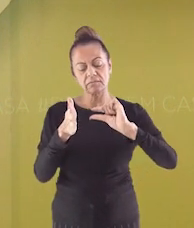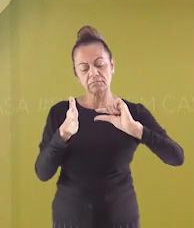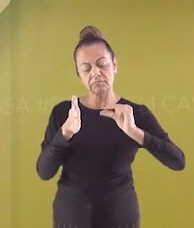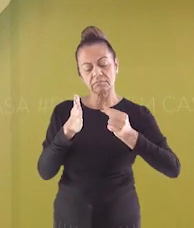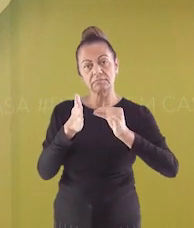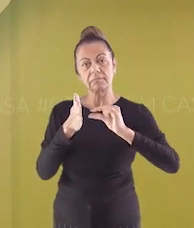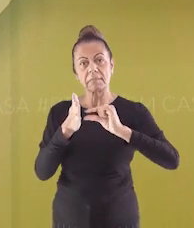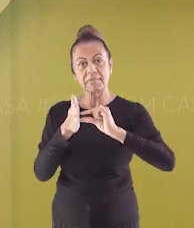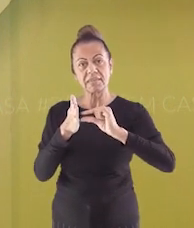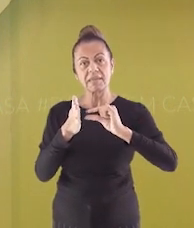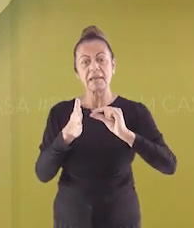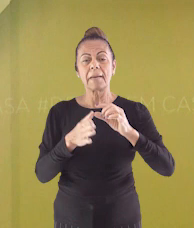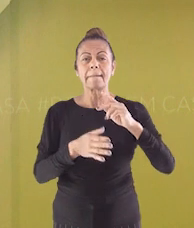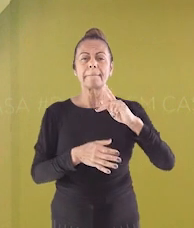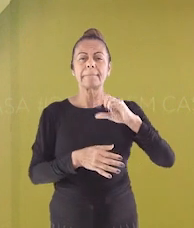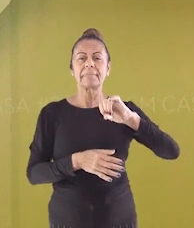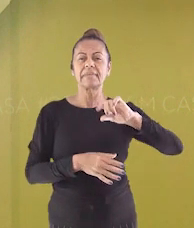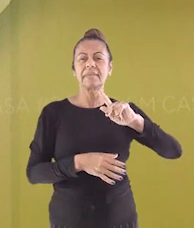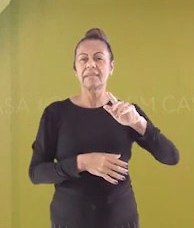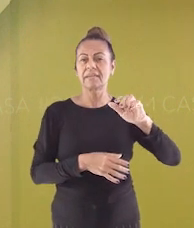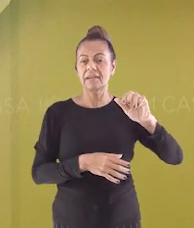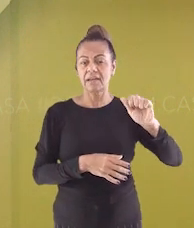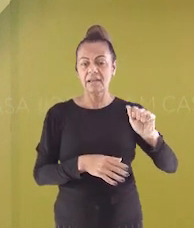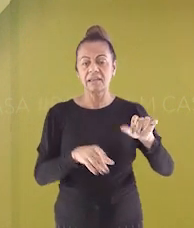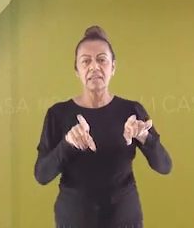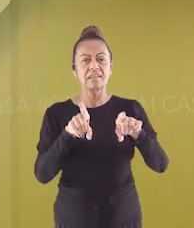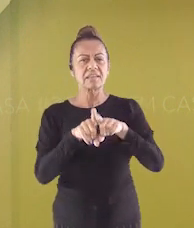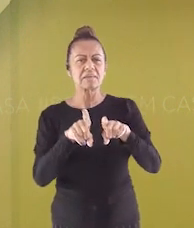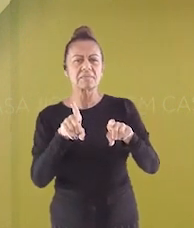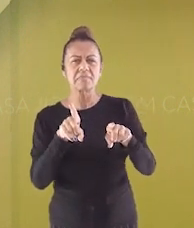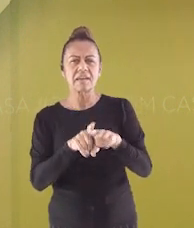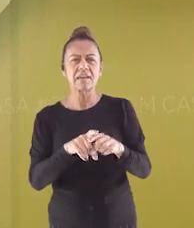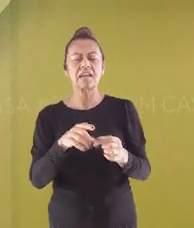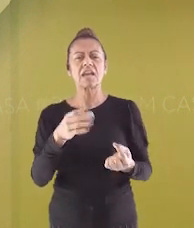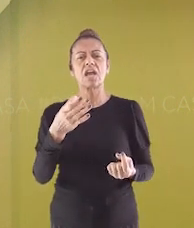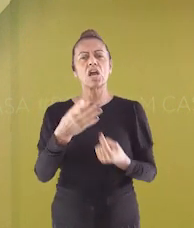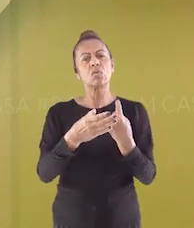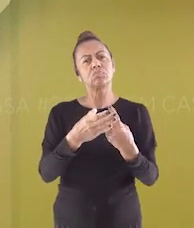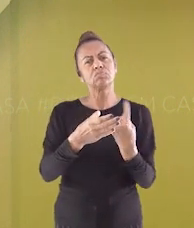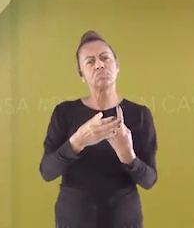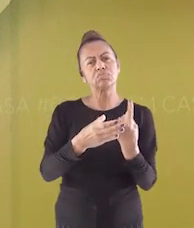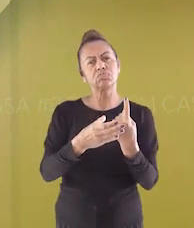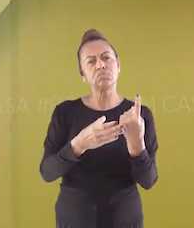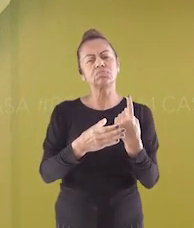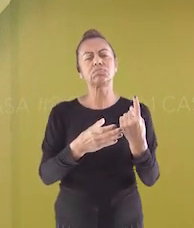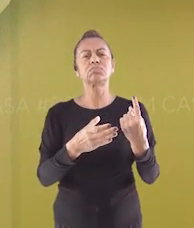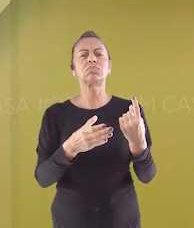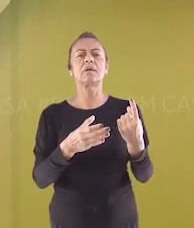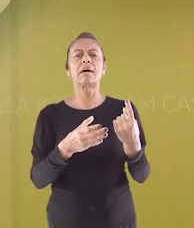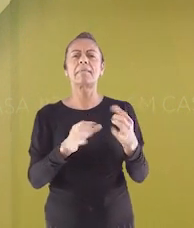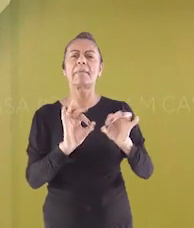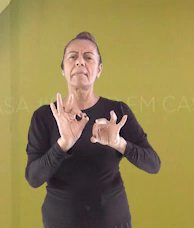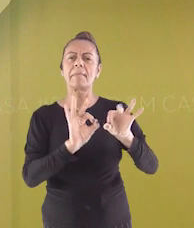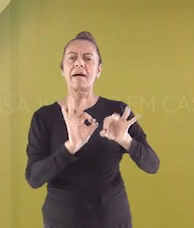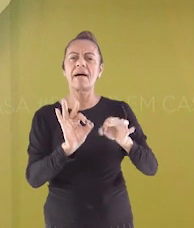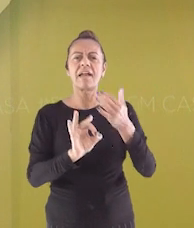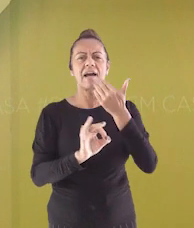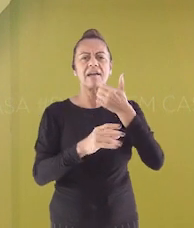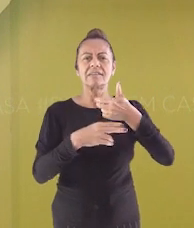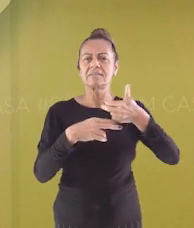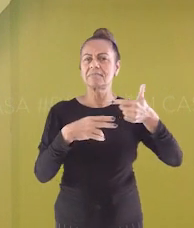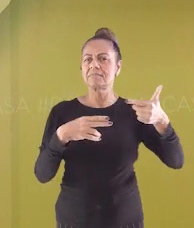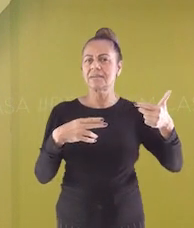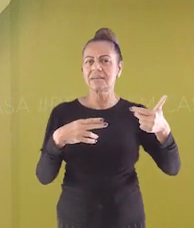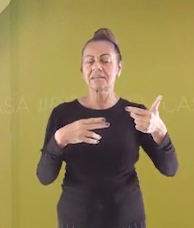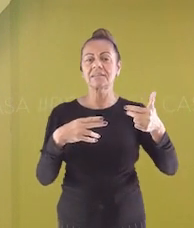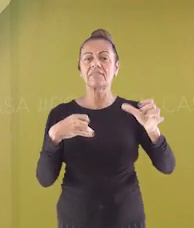ou quando ligamos os aparelhos domésticos da cozinha, como liquidificador, torradeiras, para preparar os